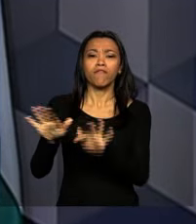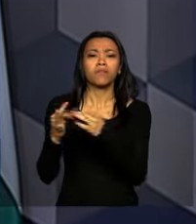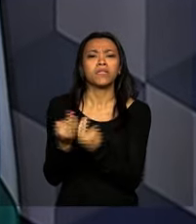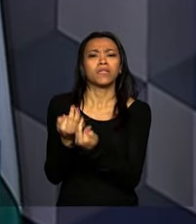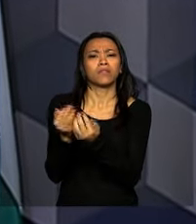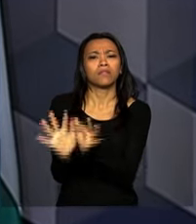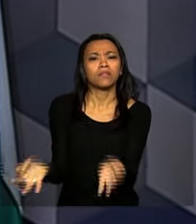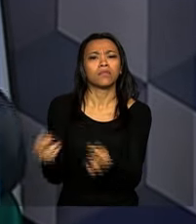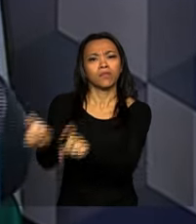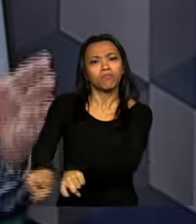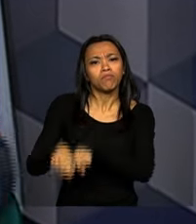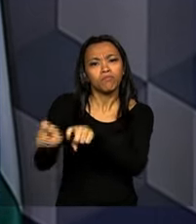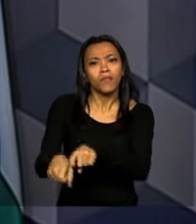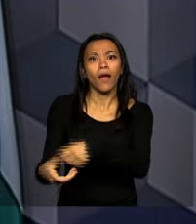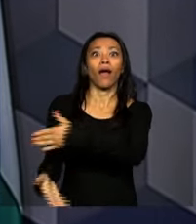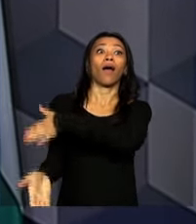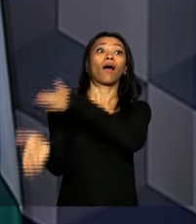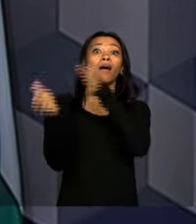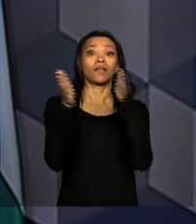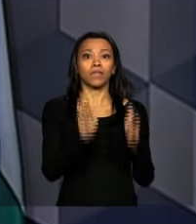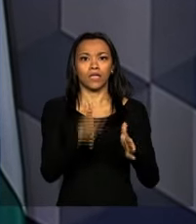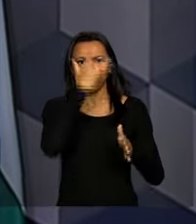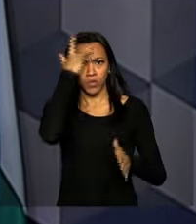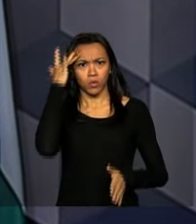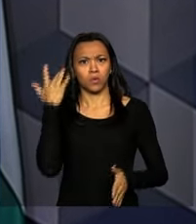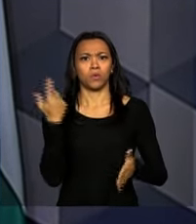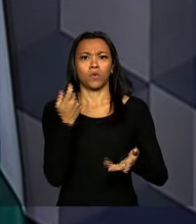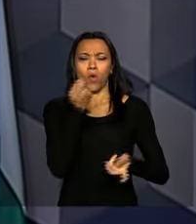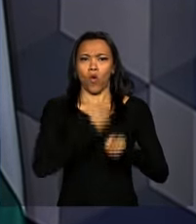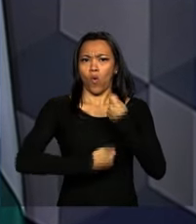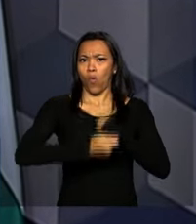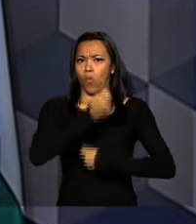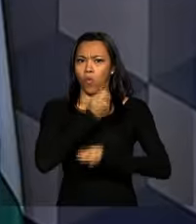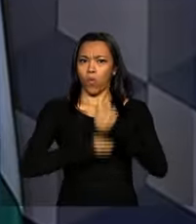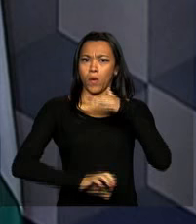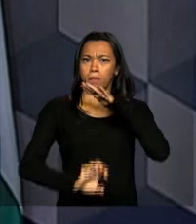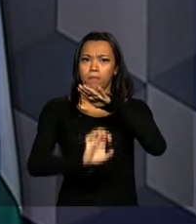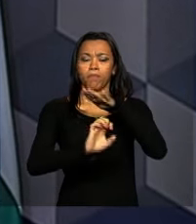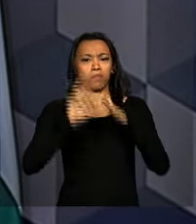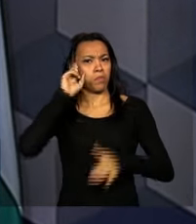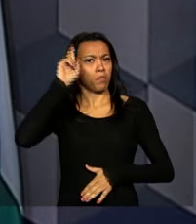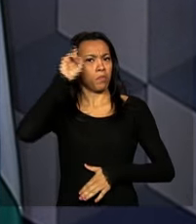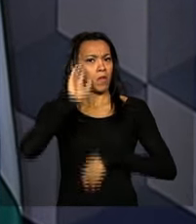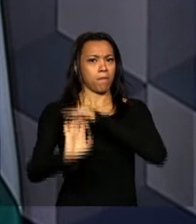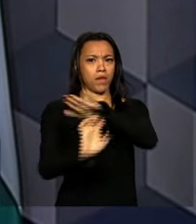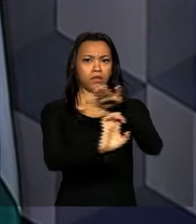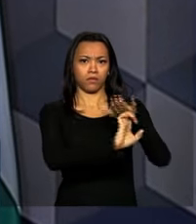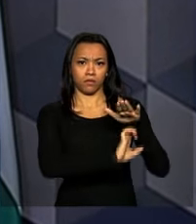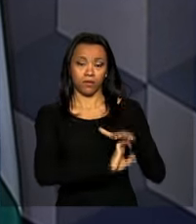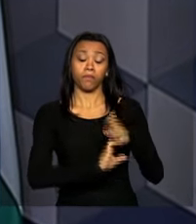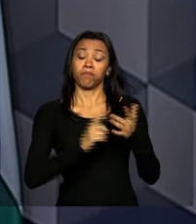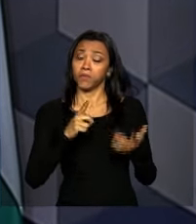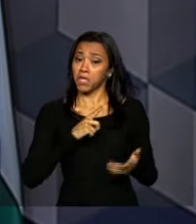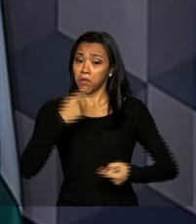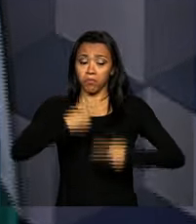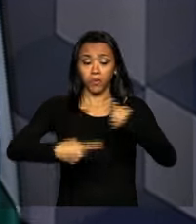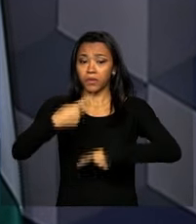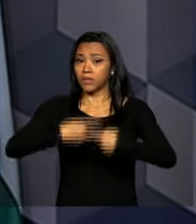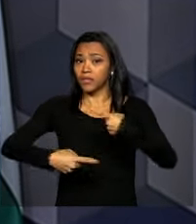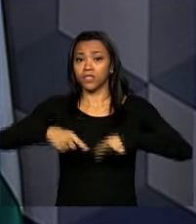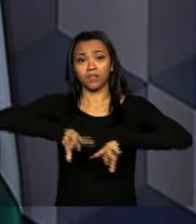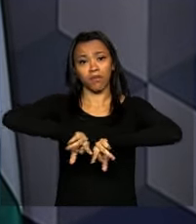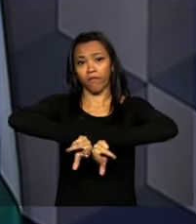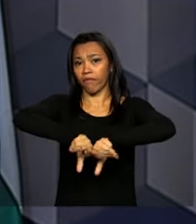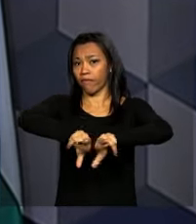Pronaf, até o nosso grande agricultor. Existem políticas específicas para todos os portes de